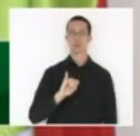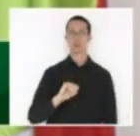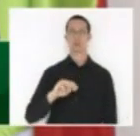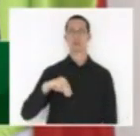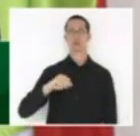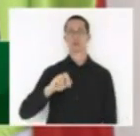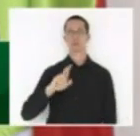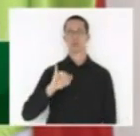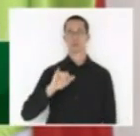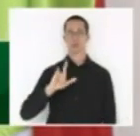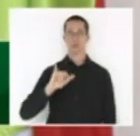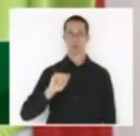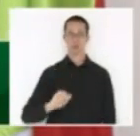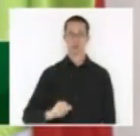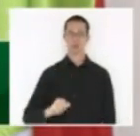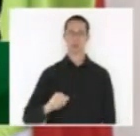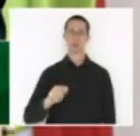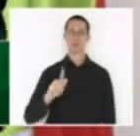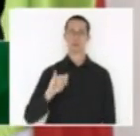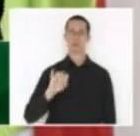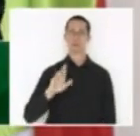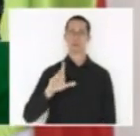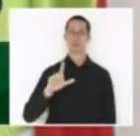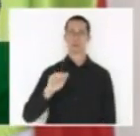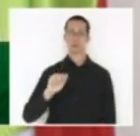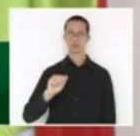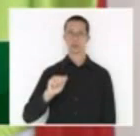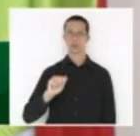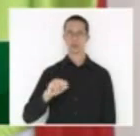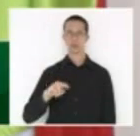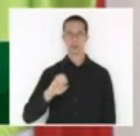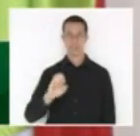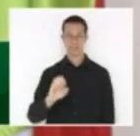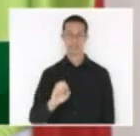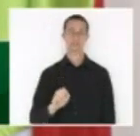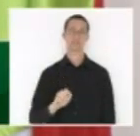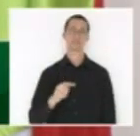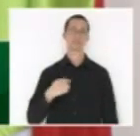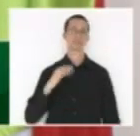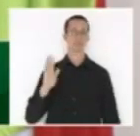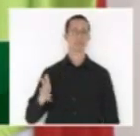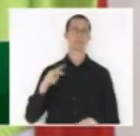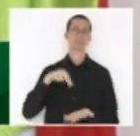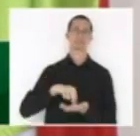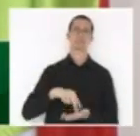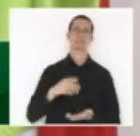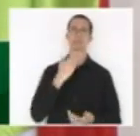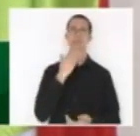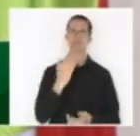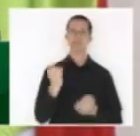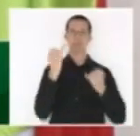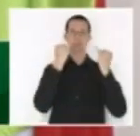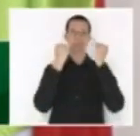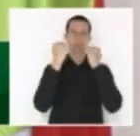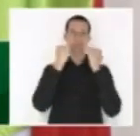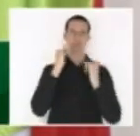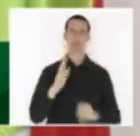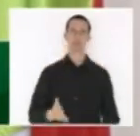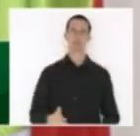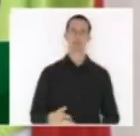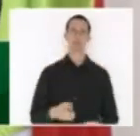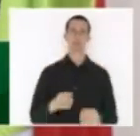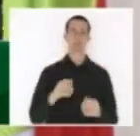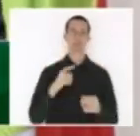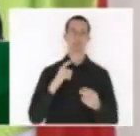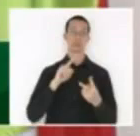Shirlaine. E eu já usei essa tribuna, já fiz pedido de informação por dois